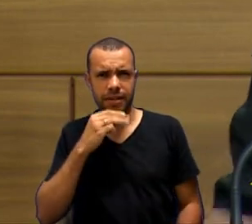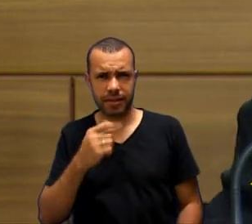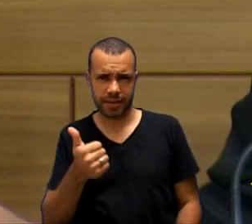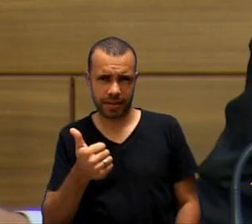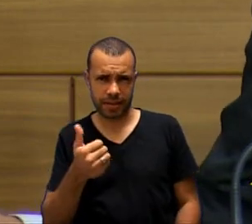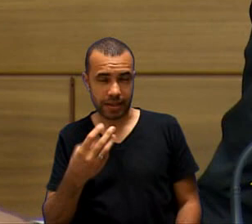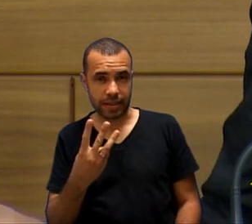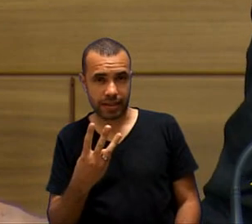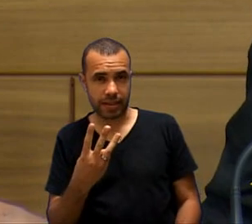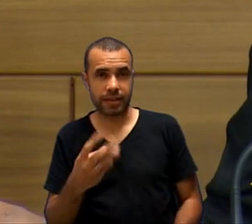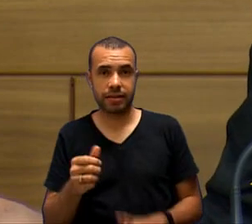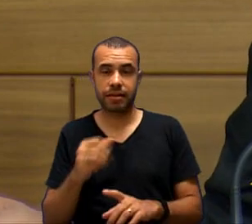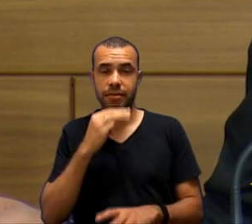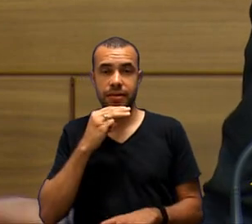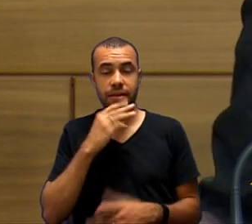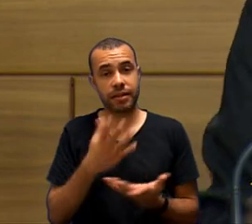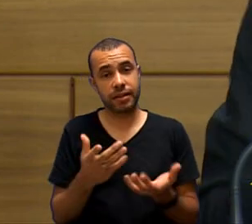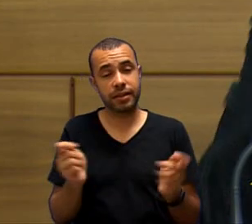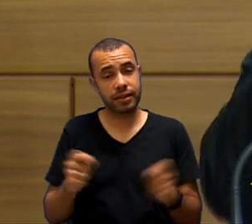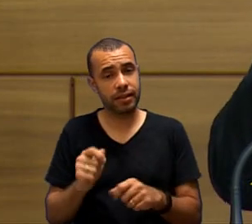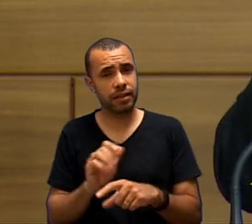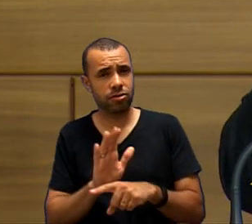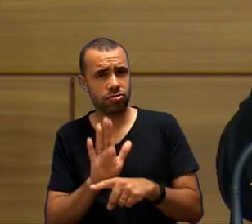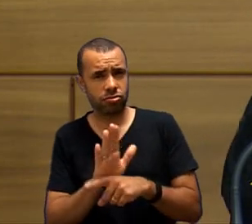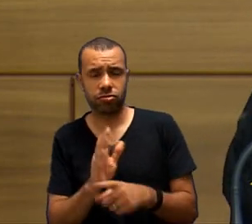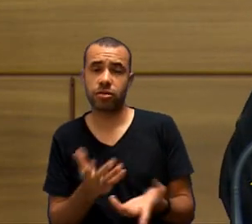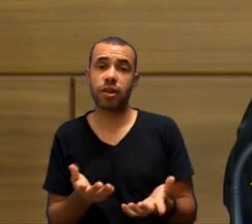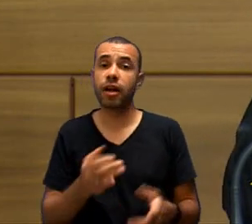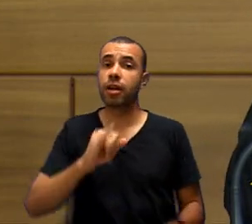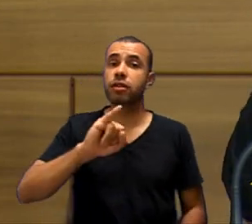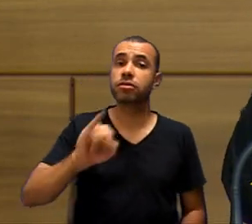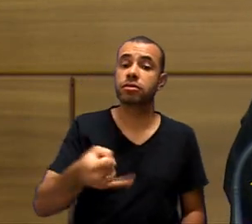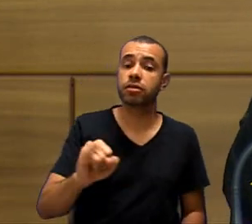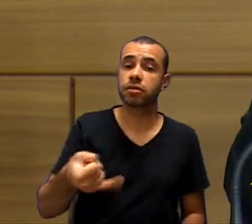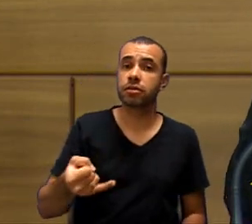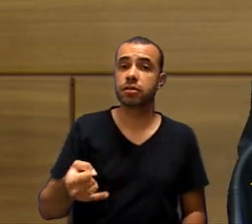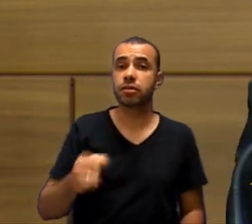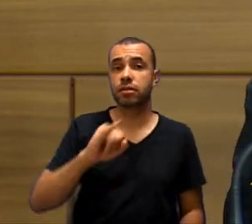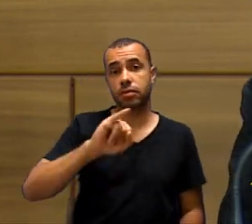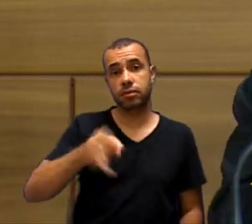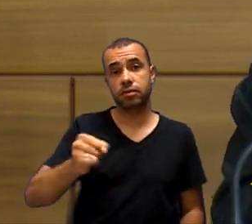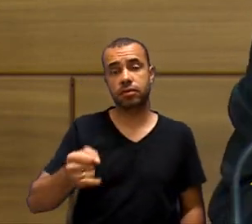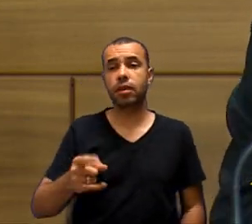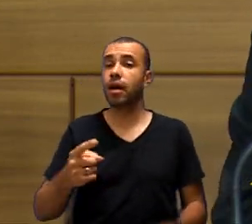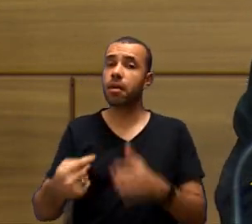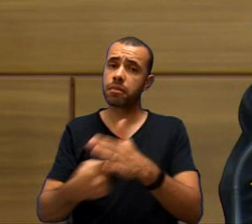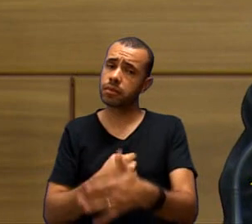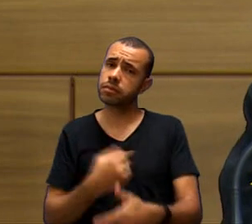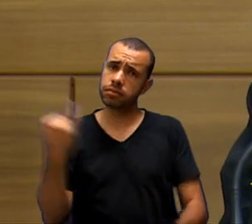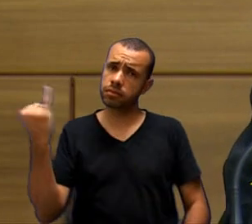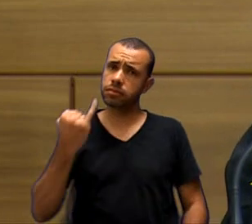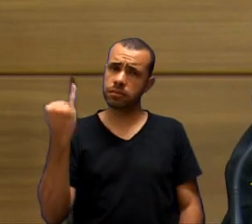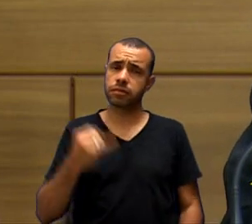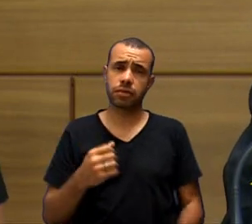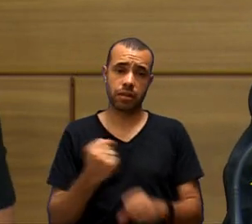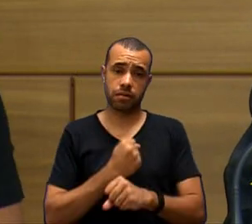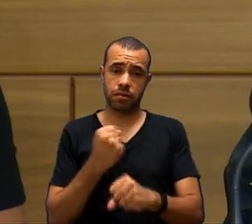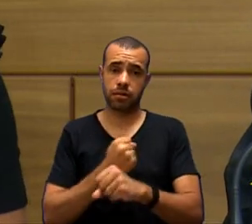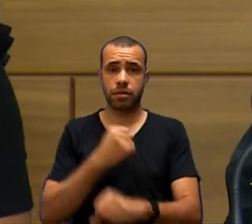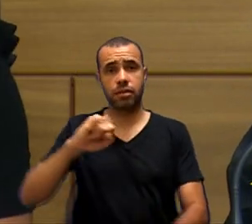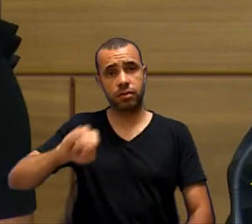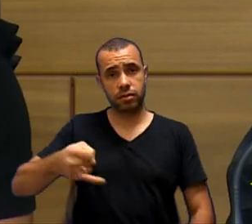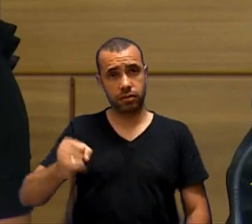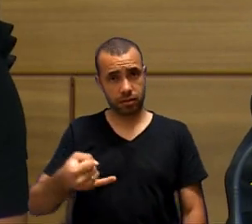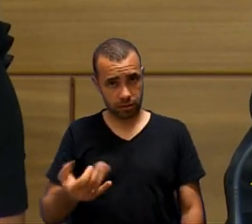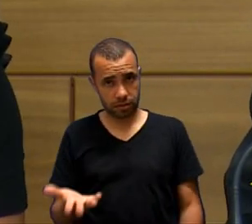financiada. A minha pergunta, secretário. A JJ, até a sua pergunta é importante. Essa obra da JJ Lacerda